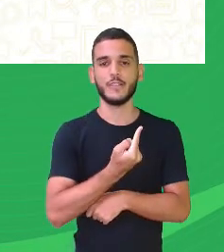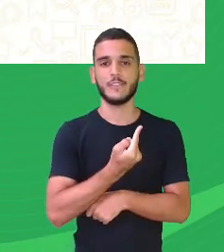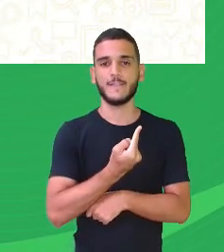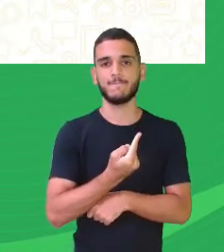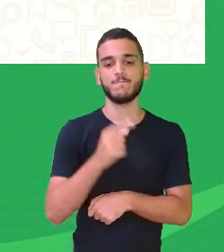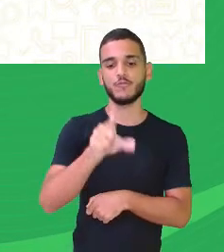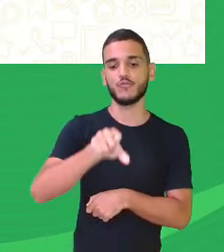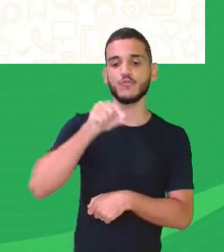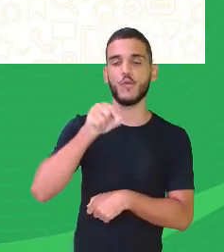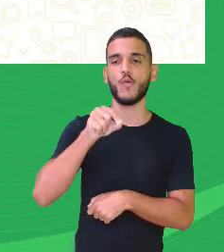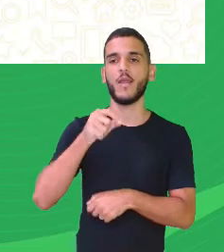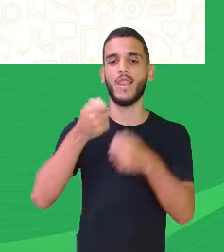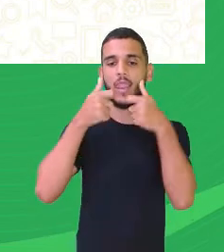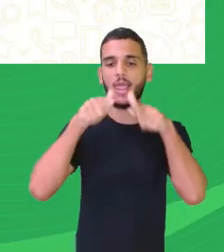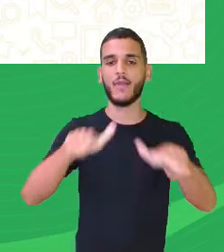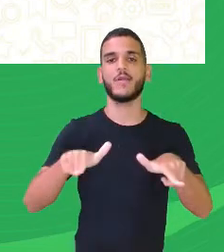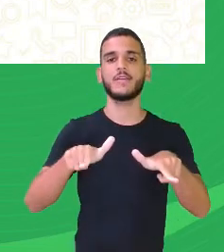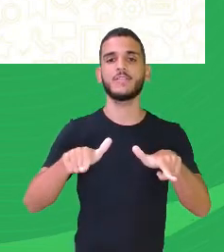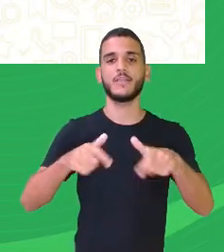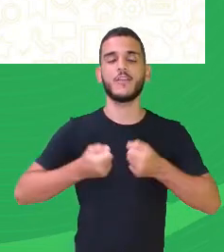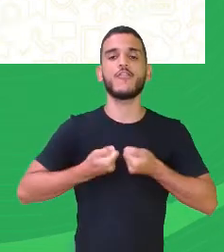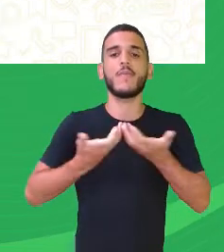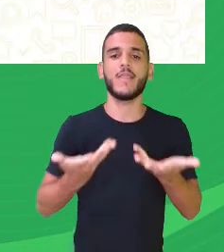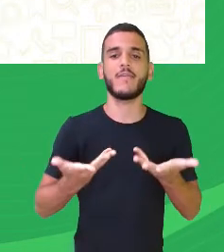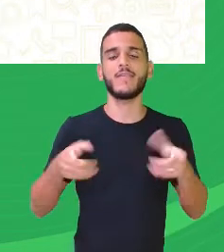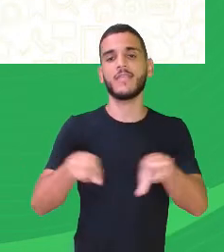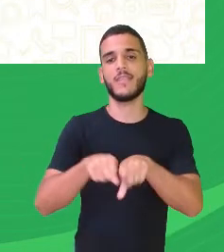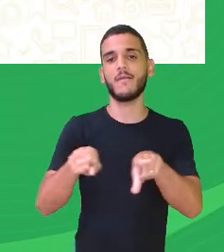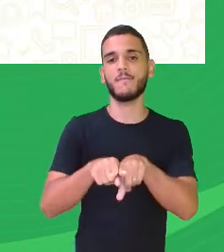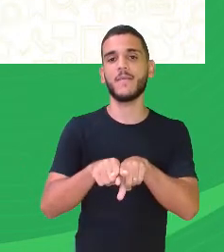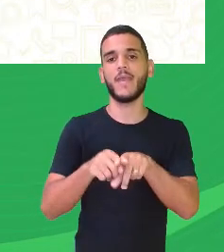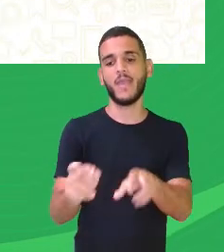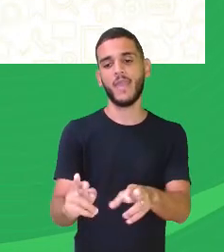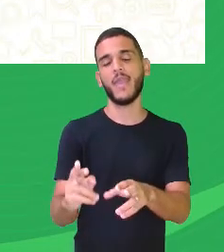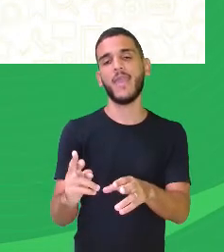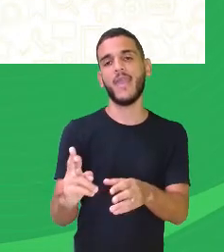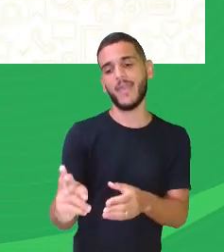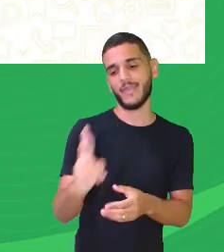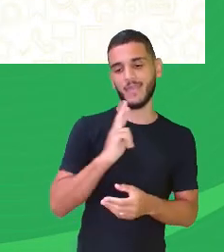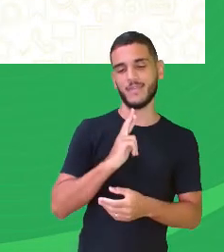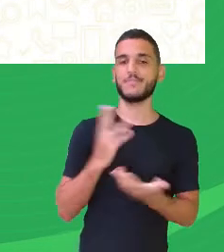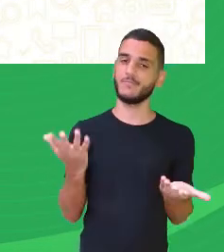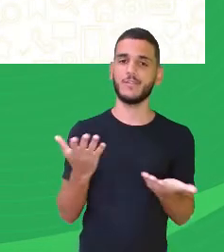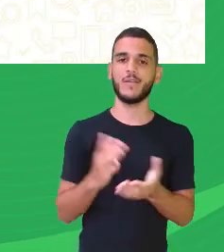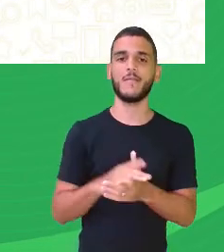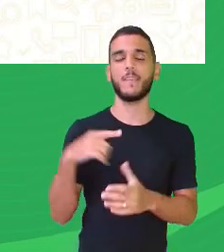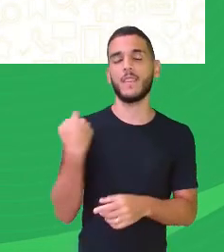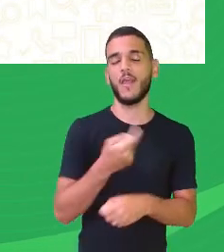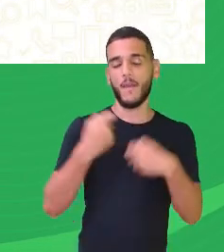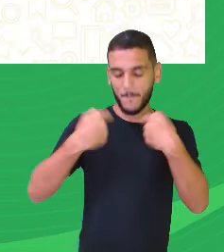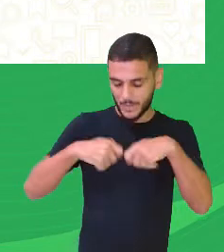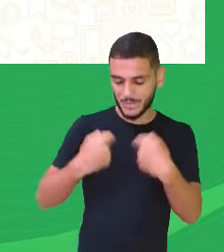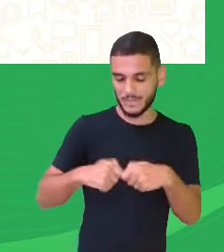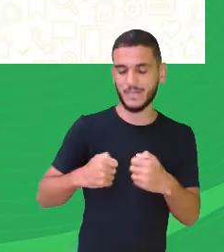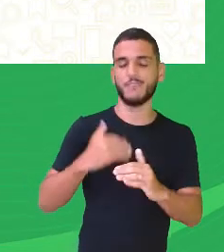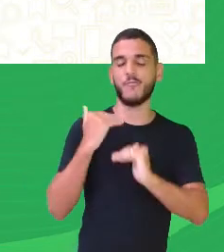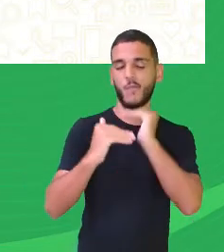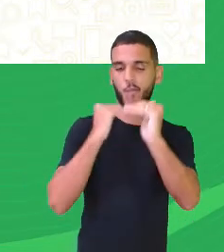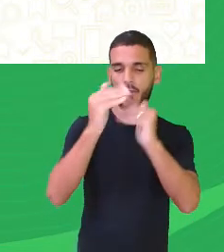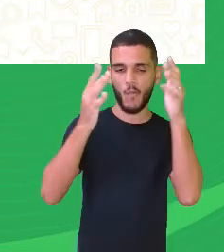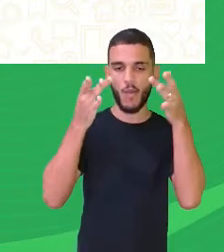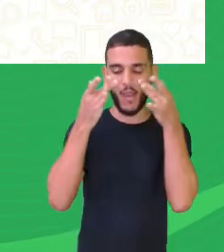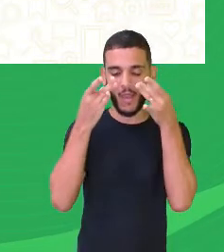linguagem expressiva e linguagem receptiva. Então, a gente precisa ficar muito atento no processo de avaliação desse estudante para